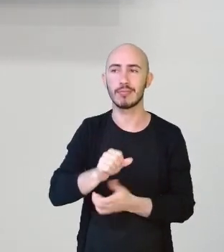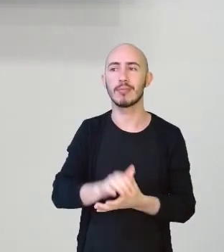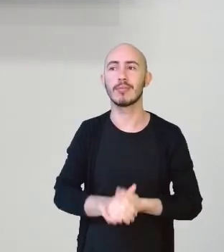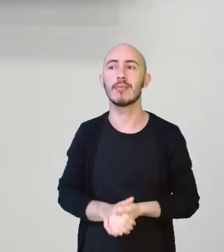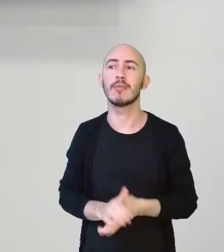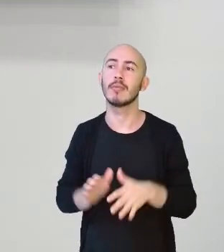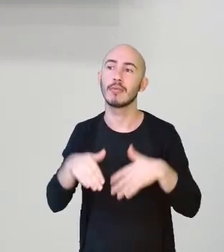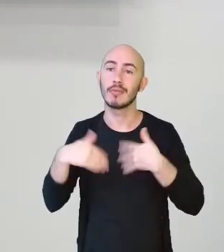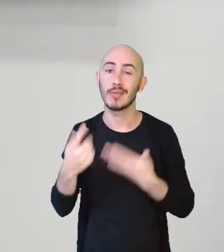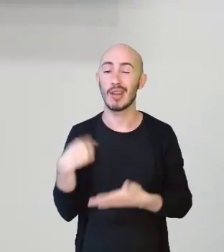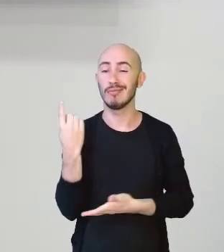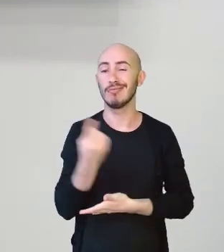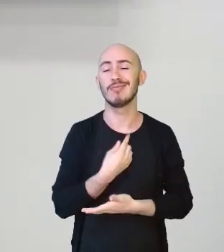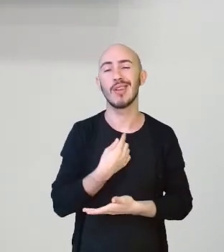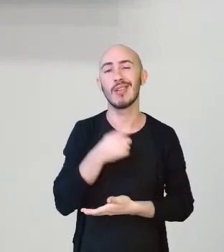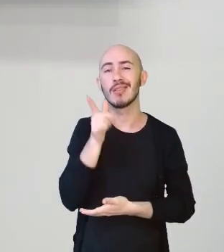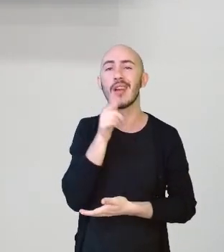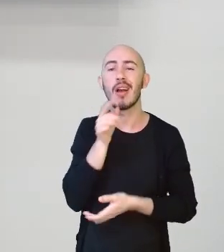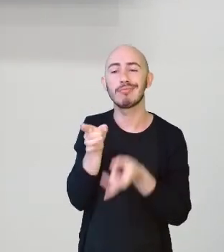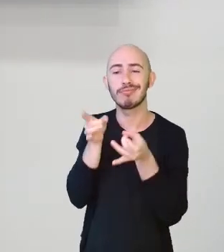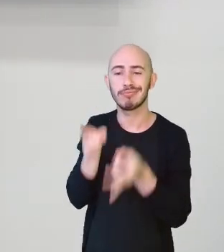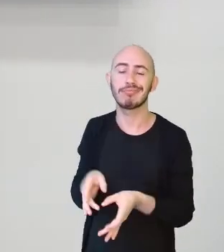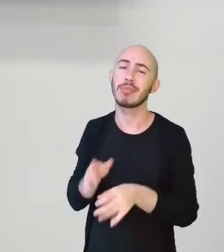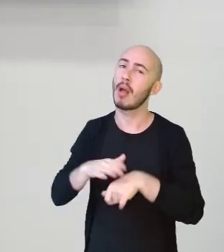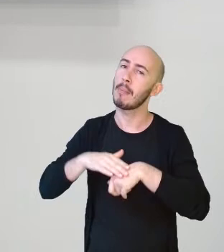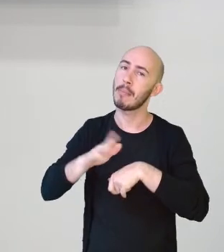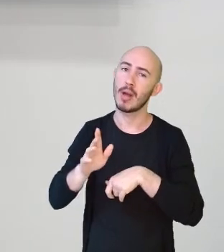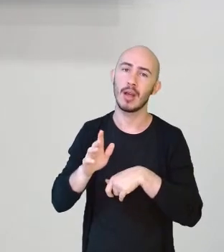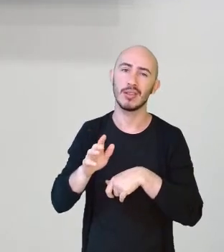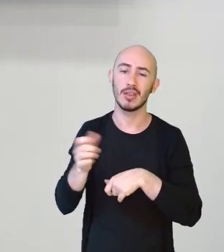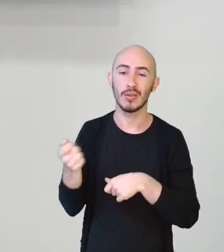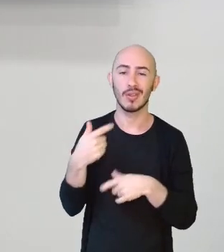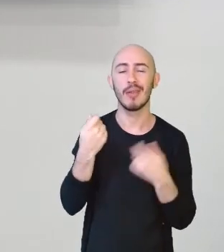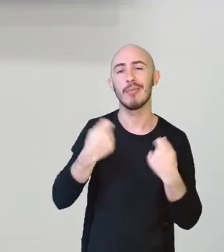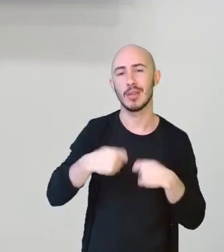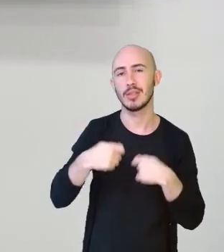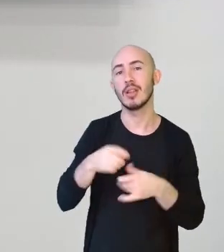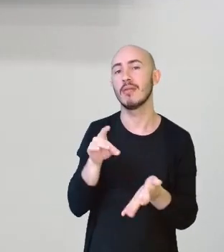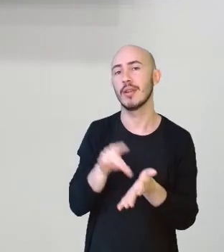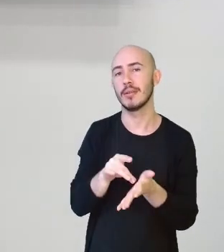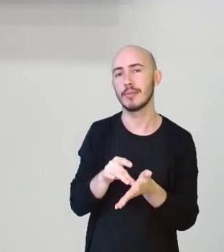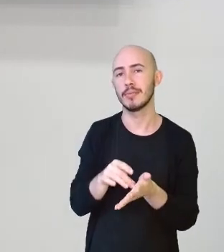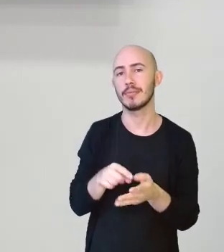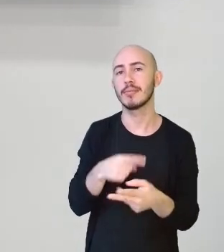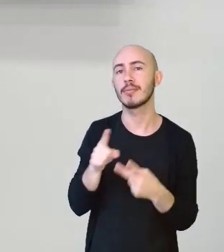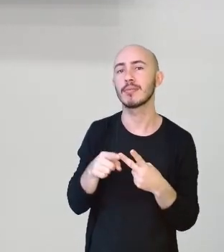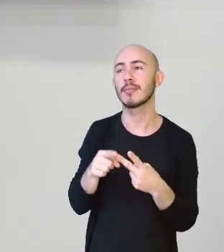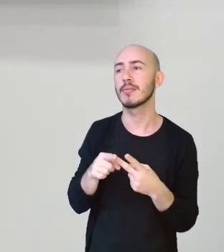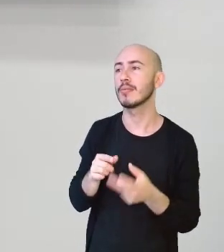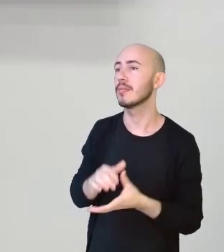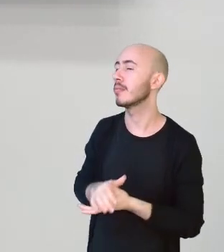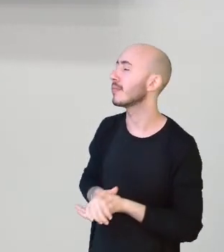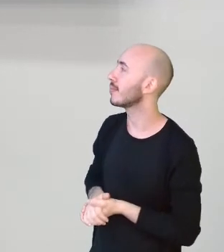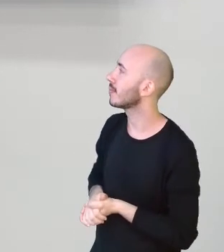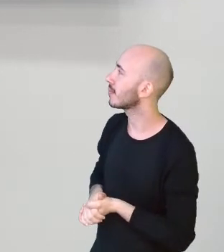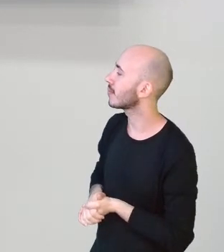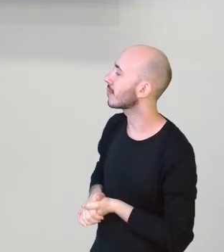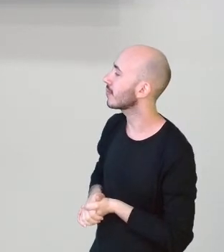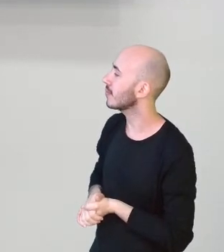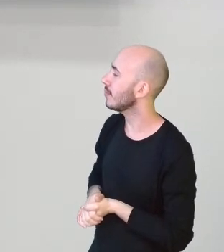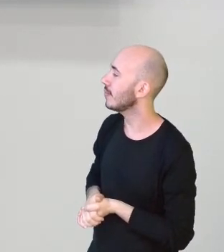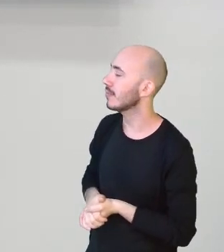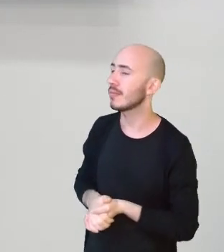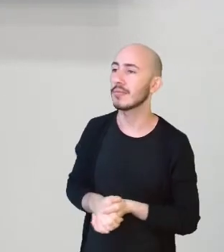vezes desperdiçamos muito mais do que precisamos, não é? Segundo exemplo aqui,